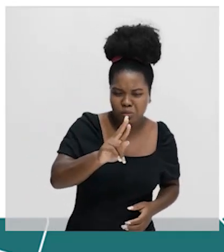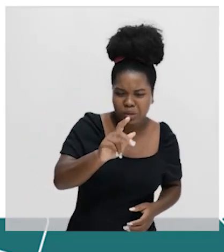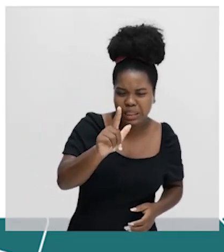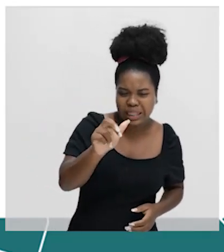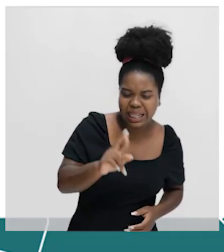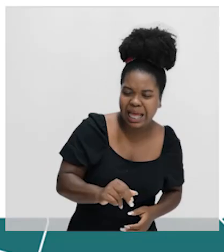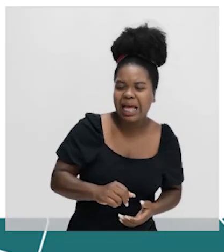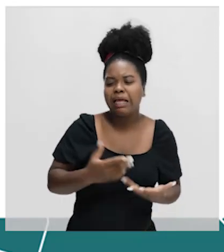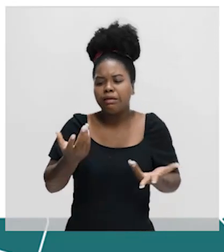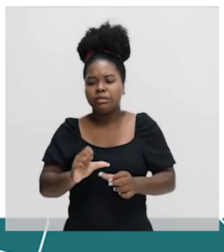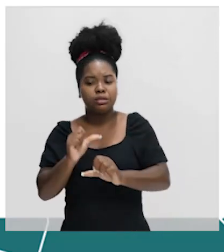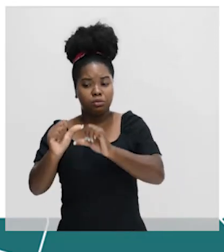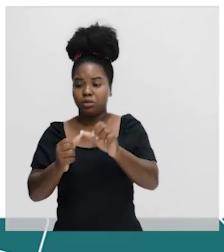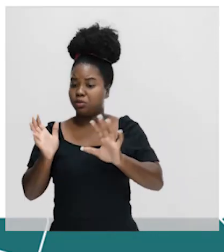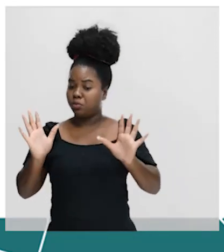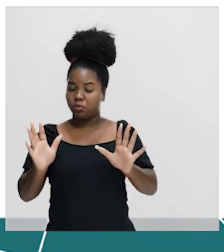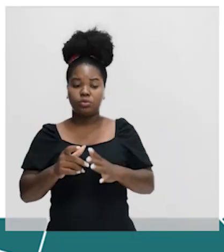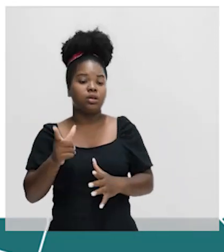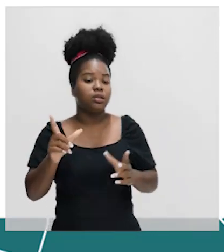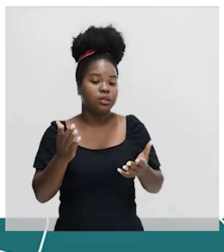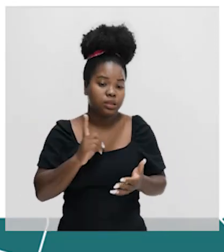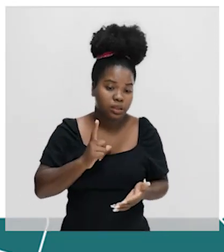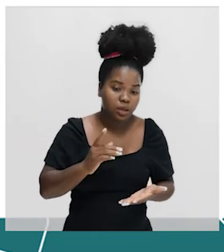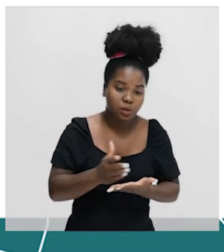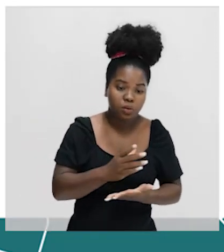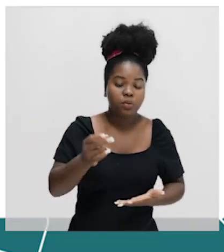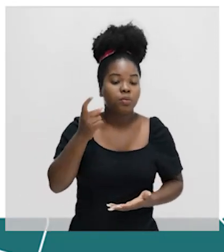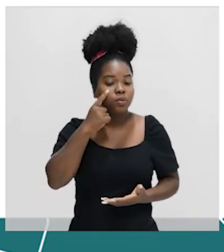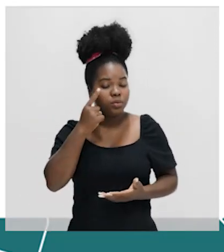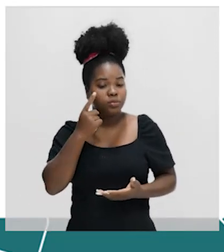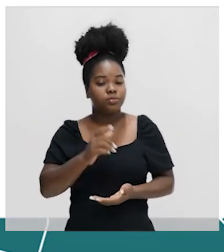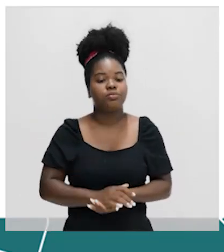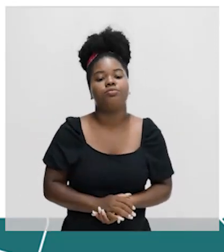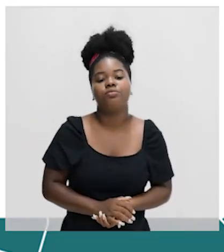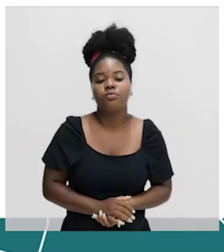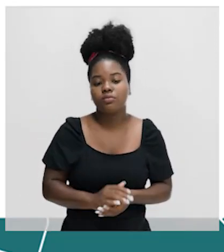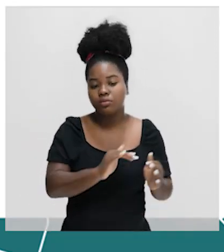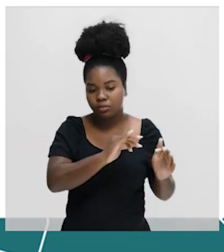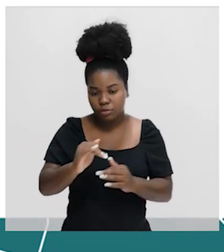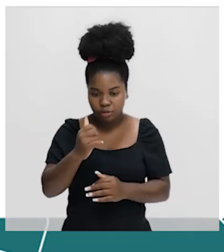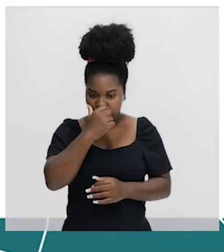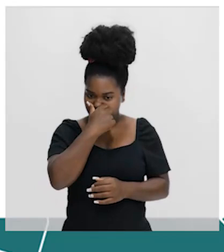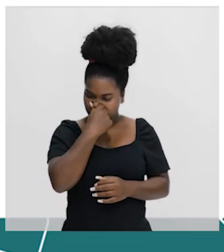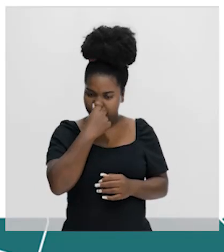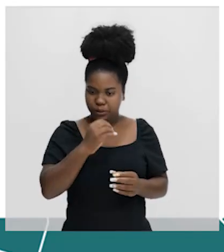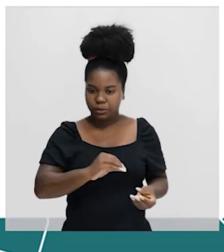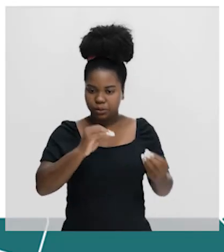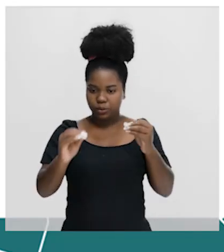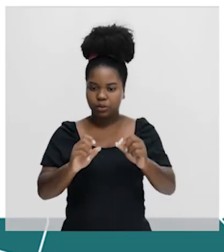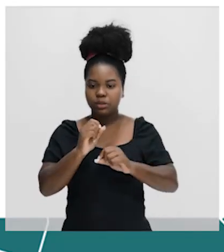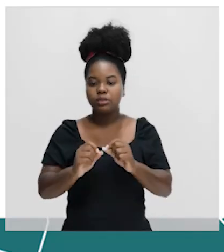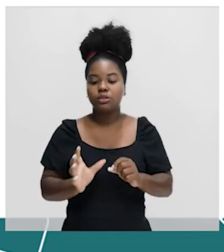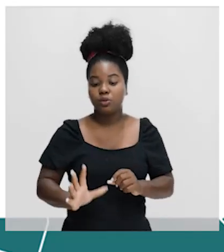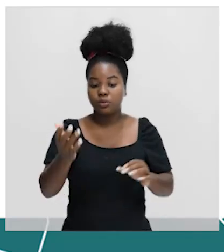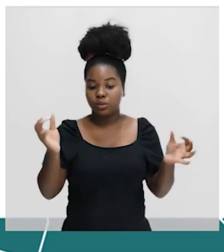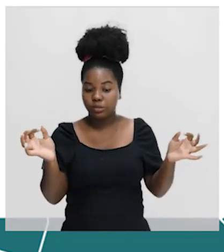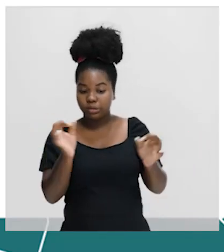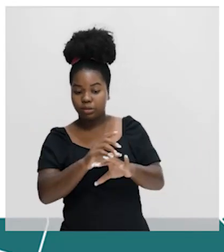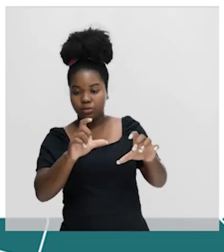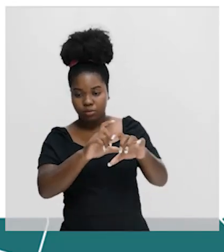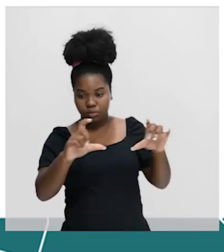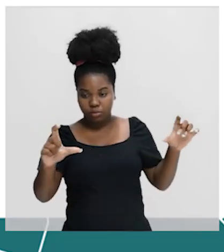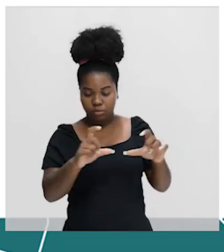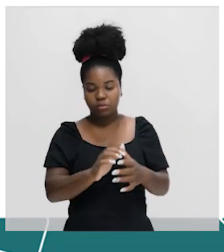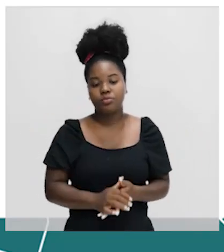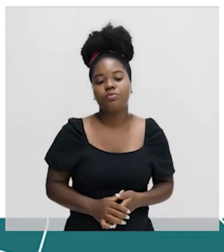o irregular, e trazem aí algumas dúvidas. O particípio é empregado como indicador de ação finalizada, na